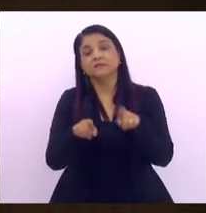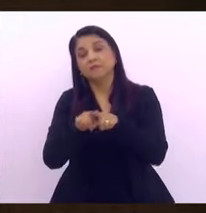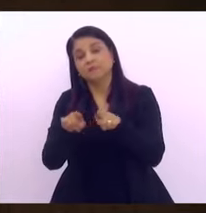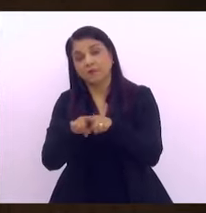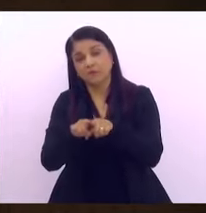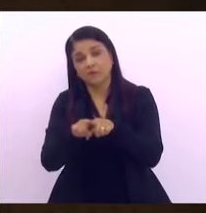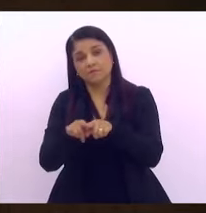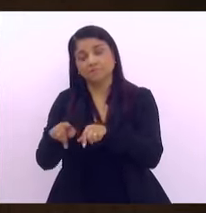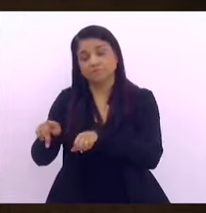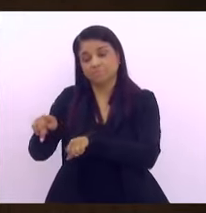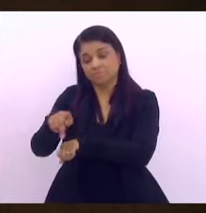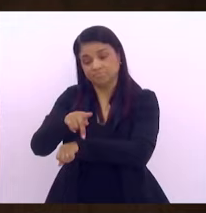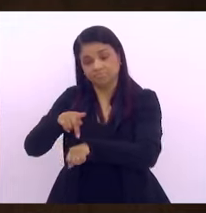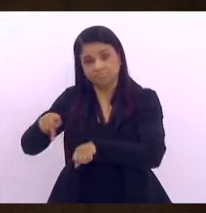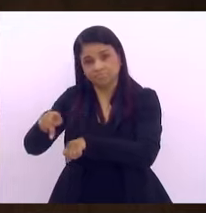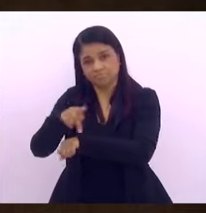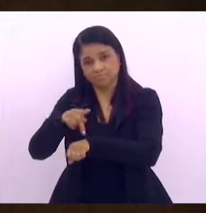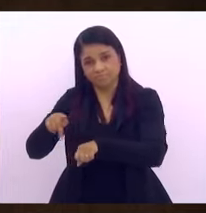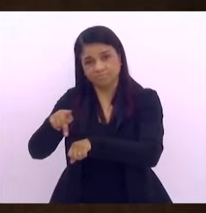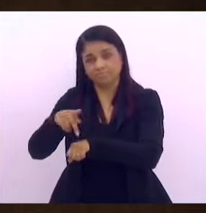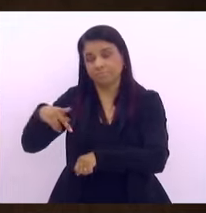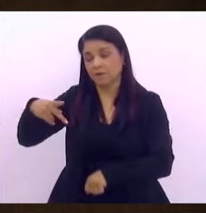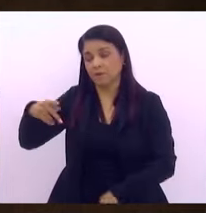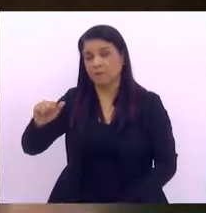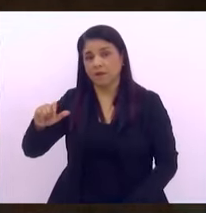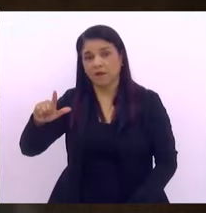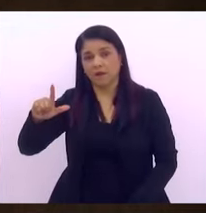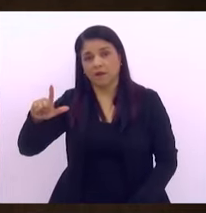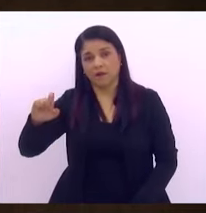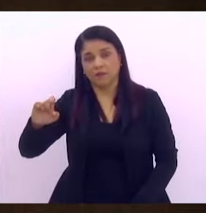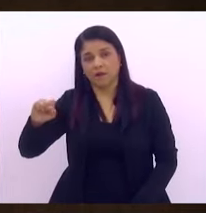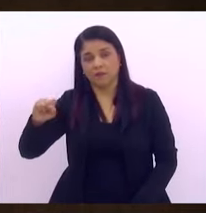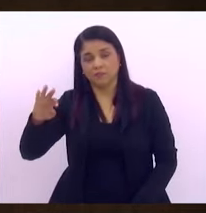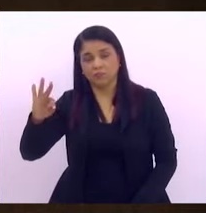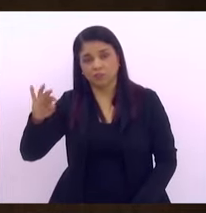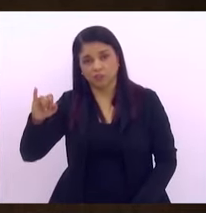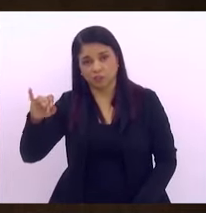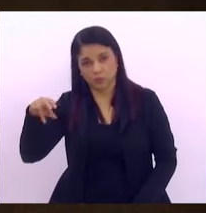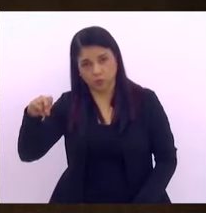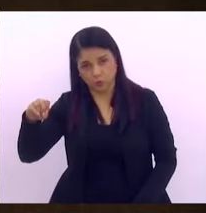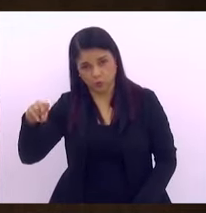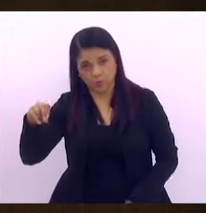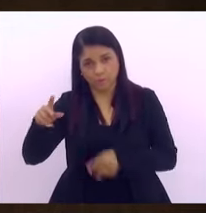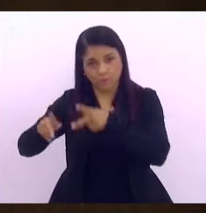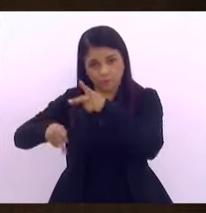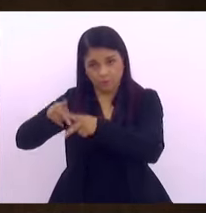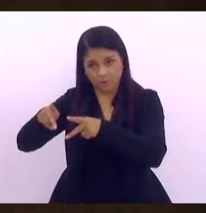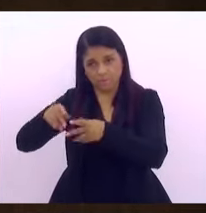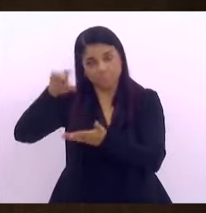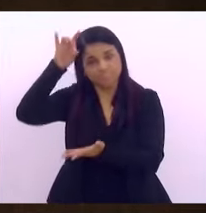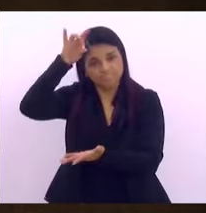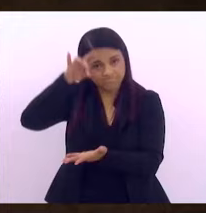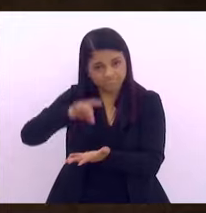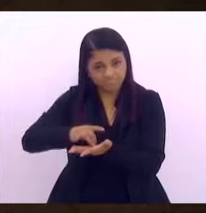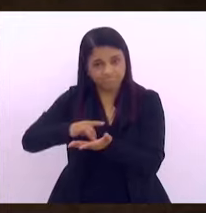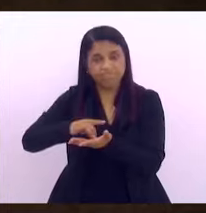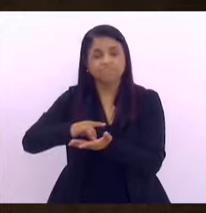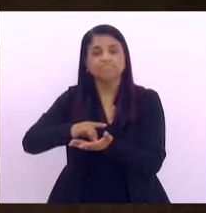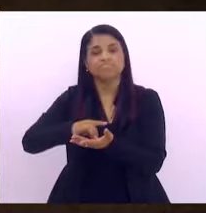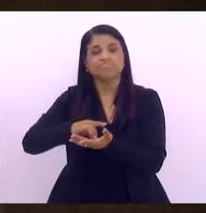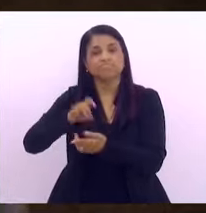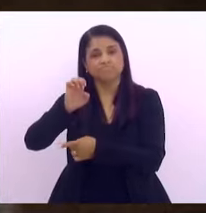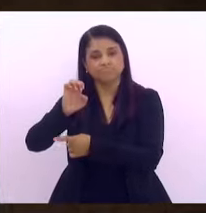também da reação do povo palestino, que precisa ter a reivindicação legítima do estabelecimento do seu